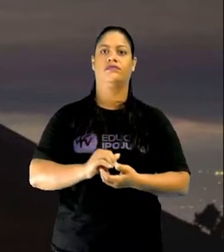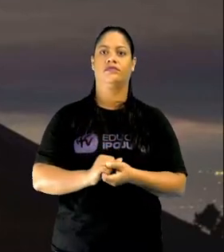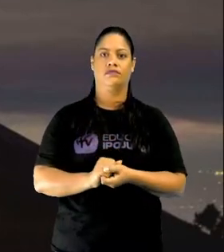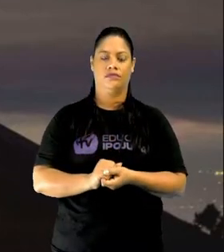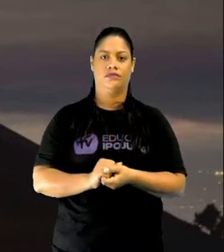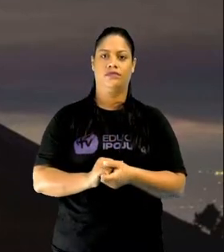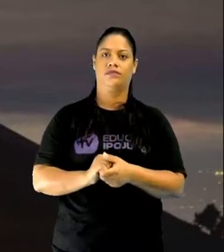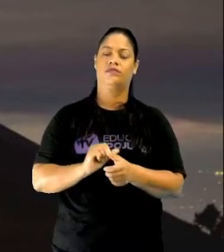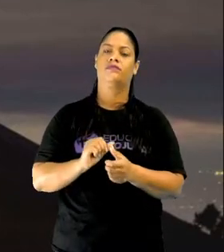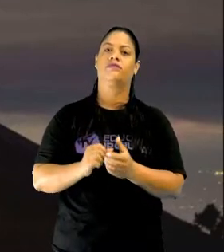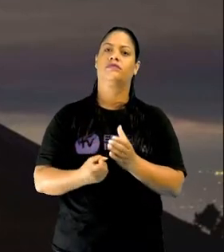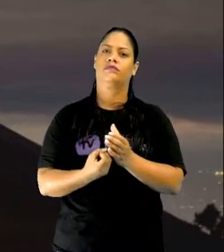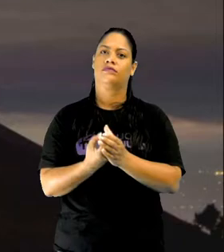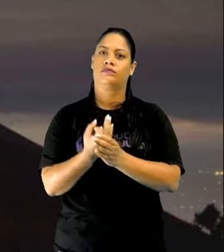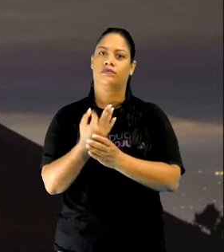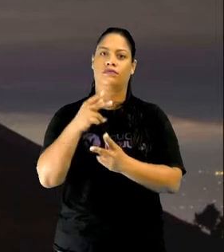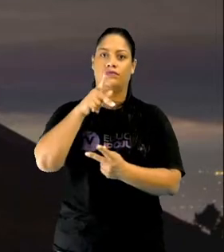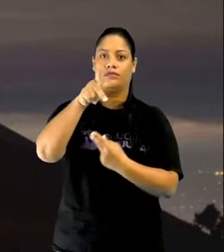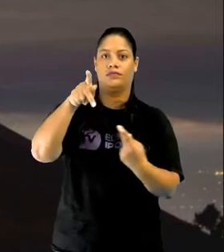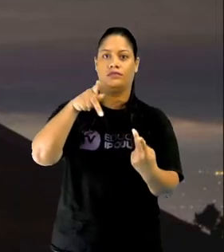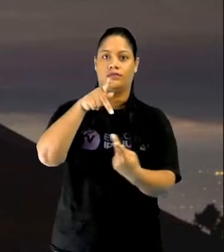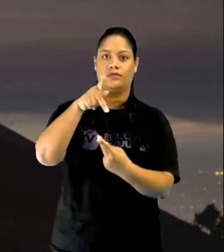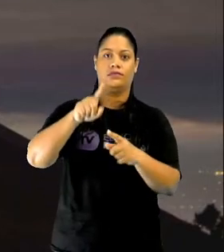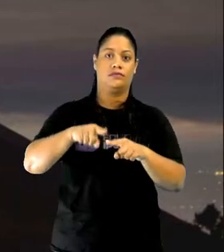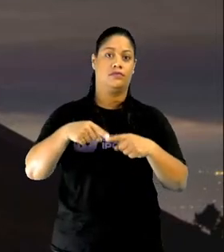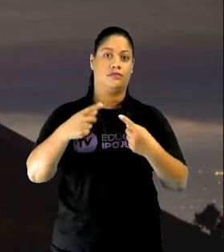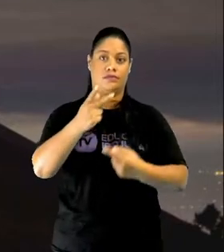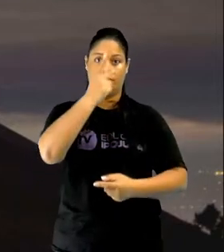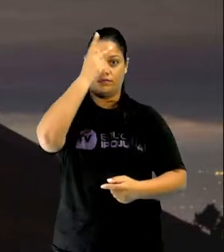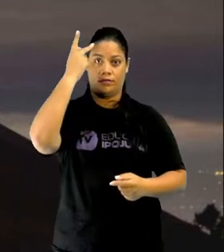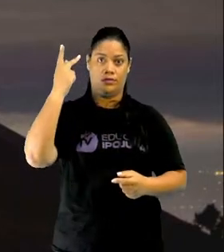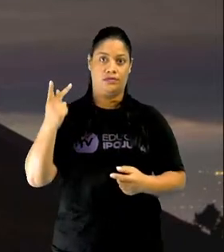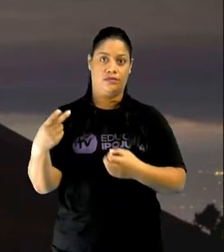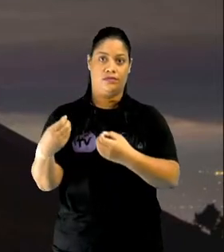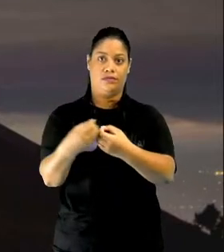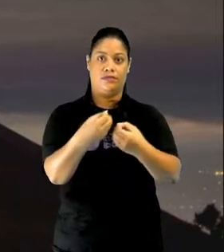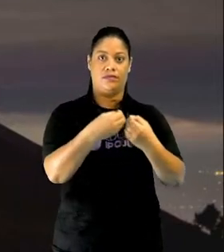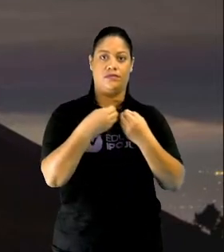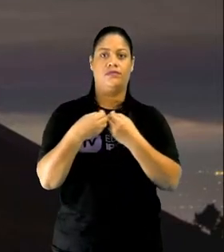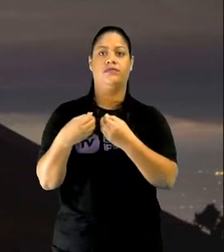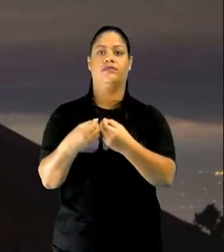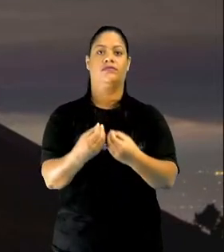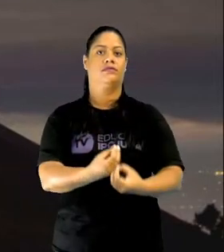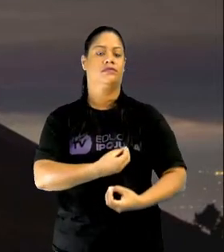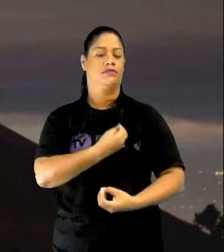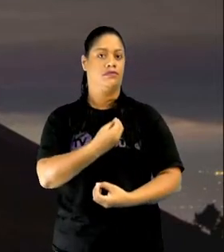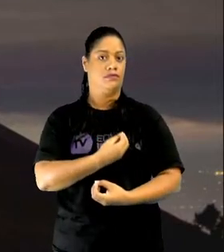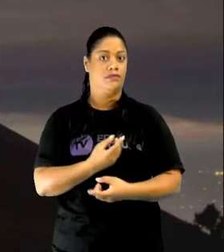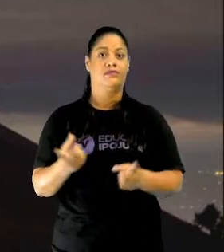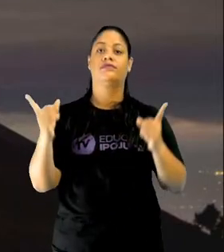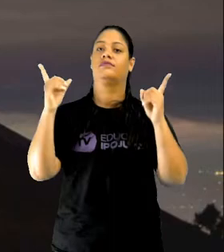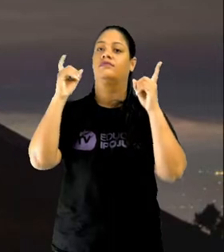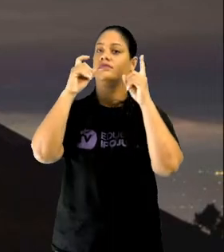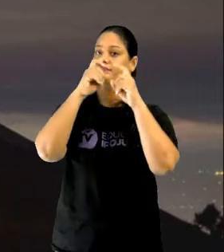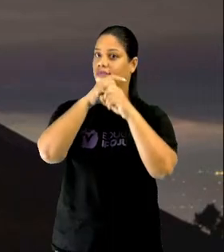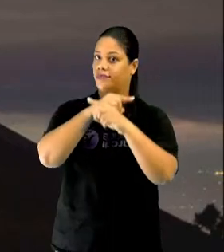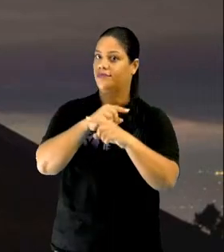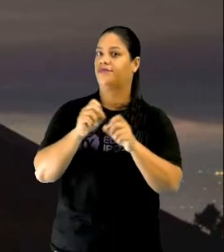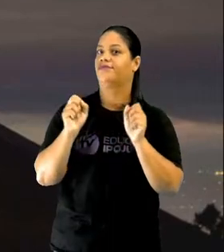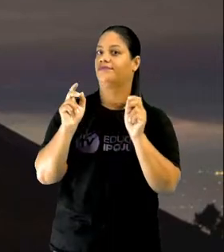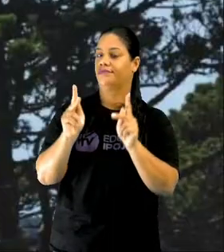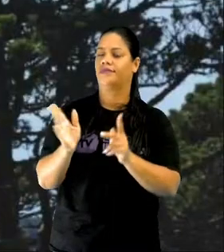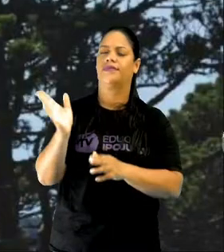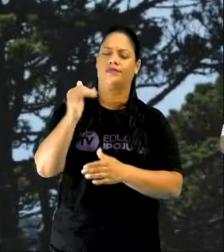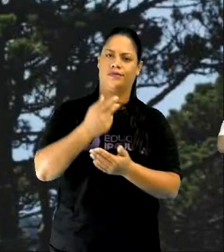nosso planeta, né? Mas aí, para as pessoas que moram perto dele, fica um pouco complicado, ok?